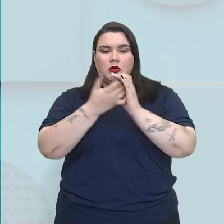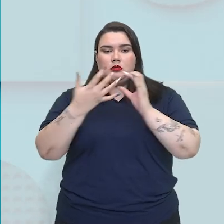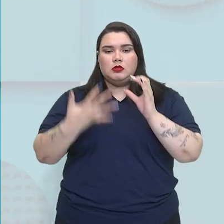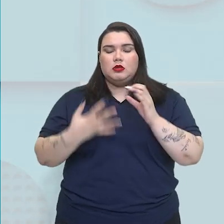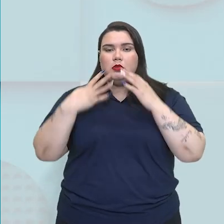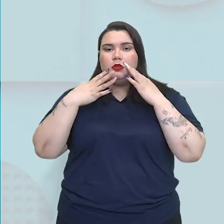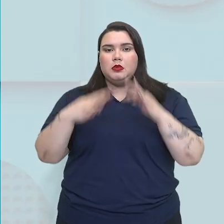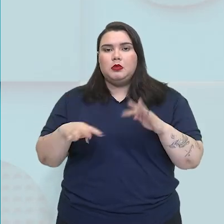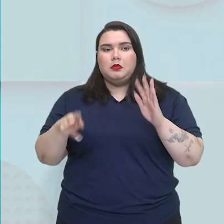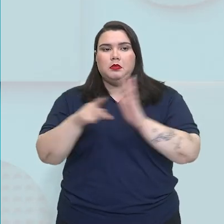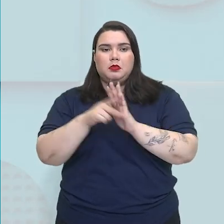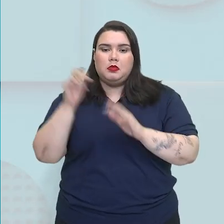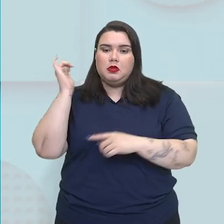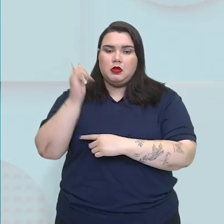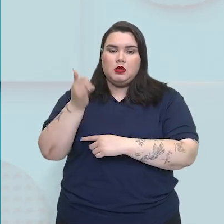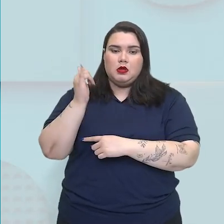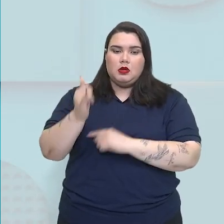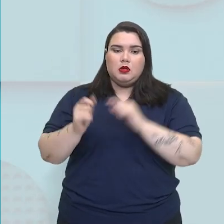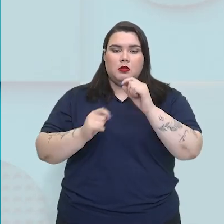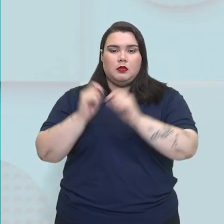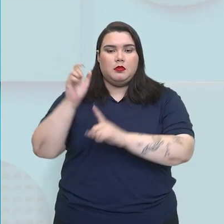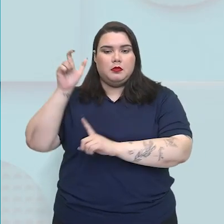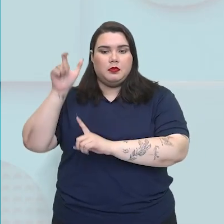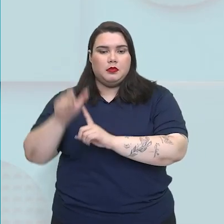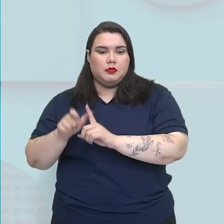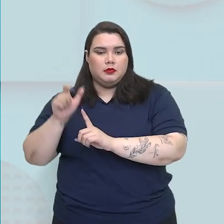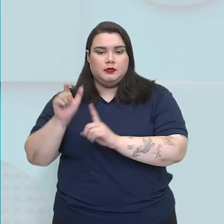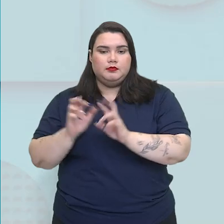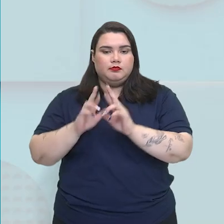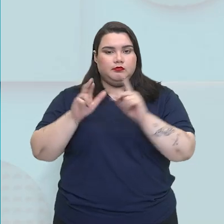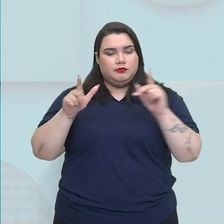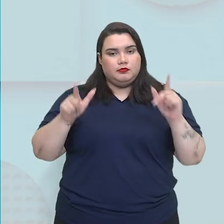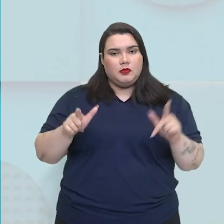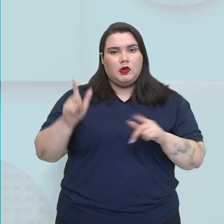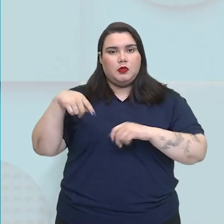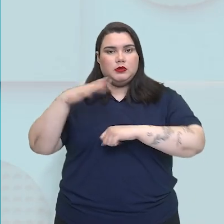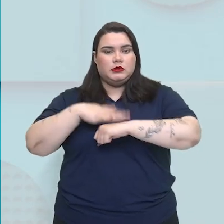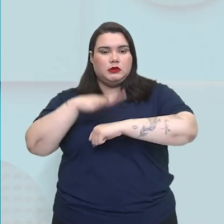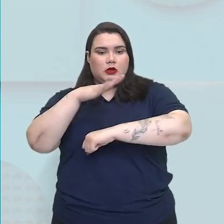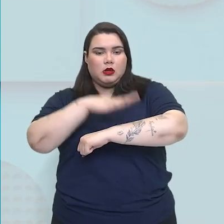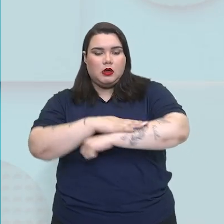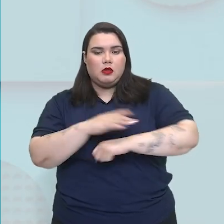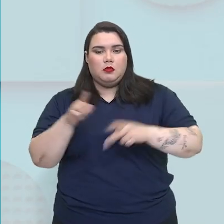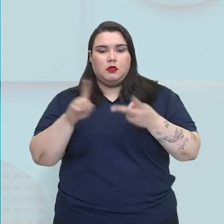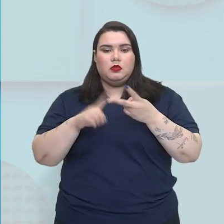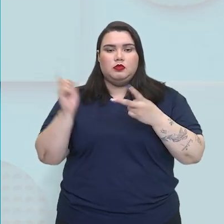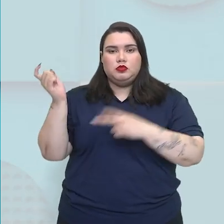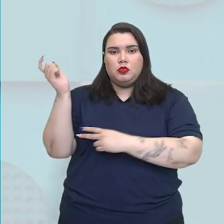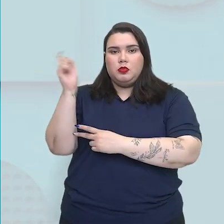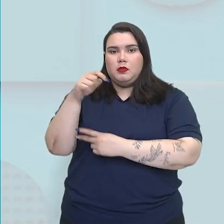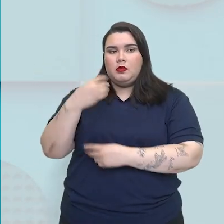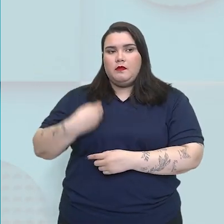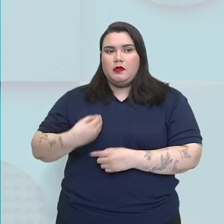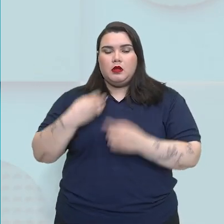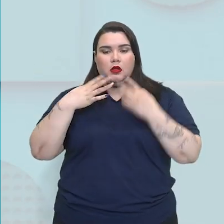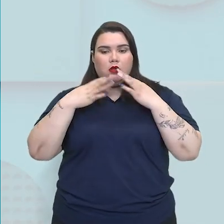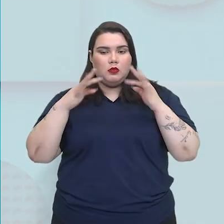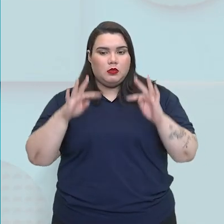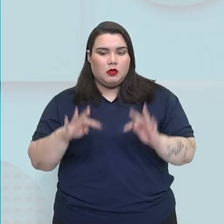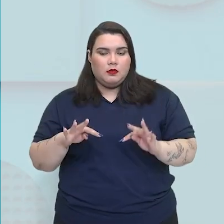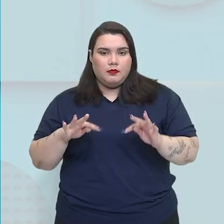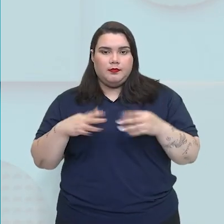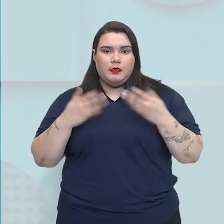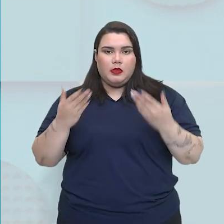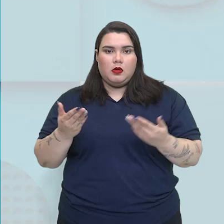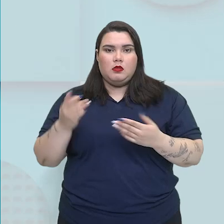clássicos da narrativa, que são os personagens, o sapo e o escorpião, que seguem a sua natureza. Então, o